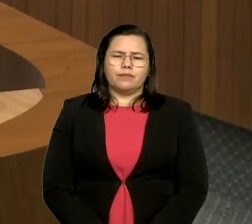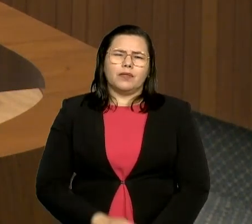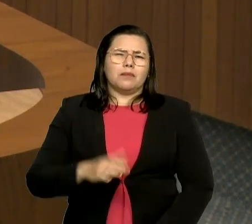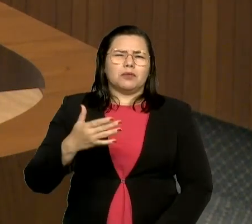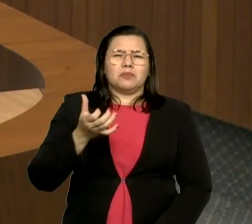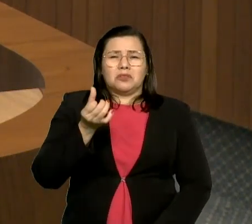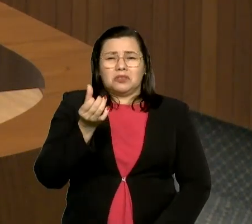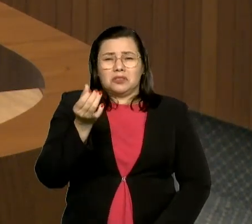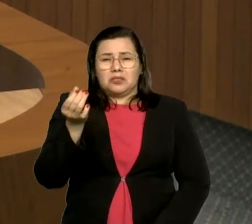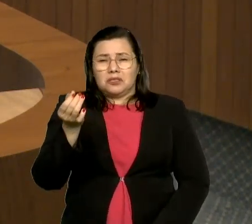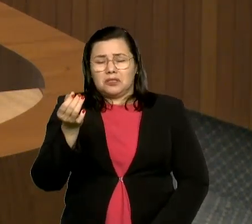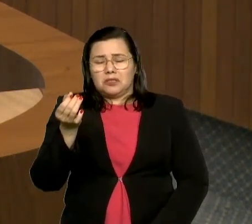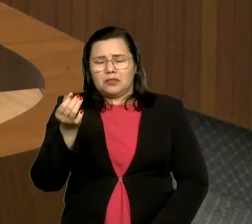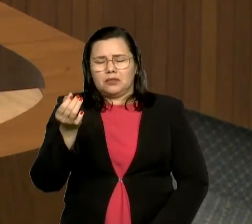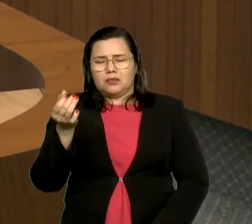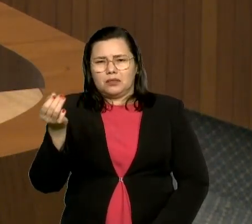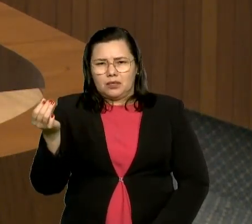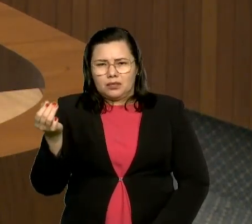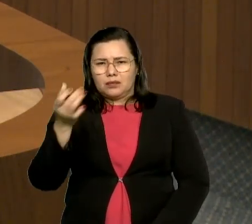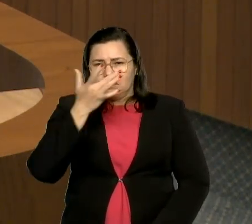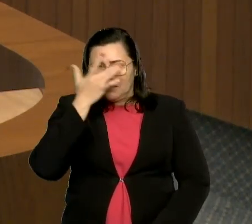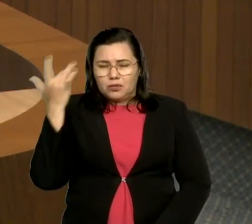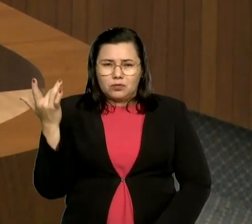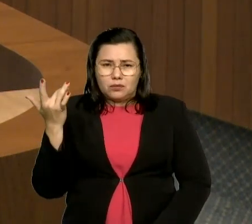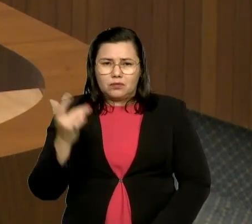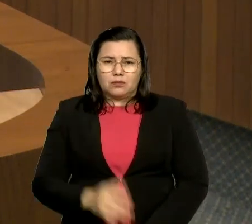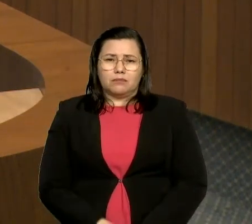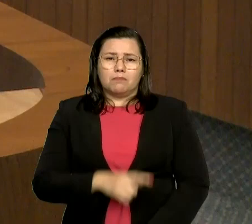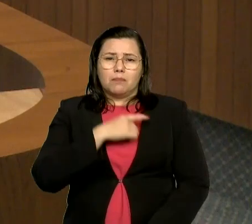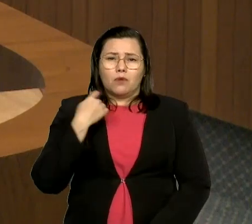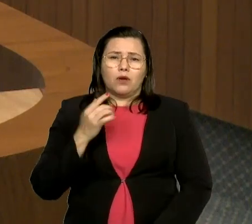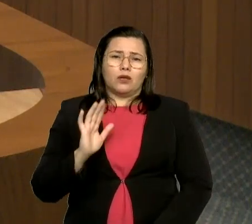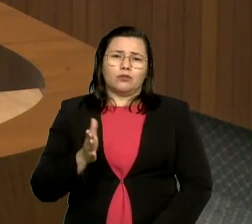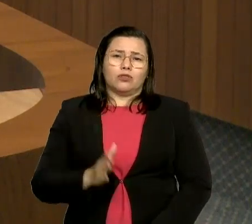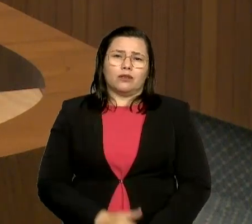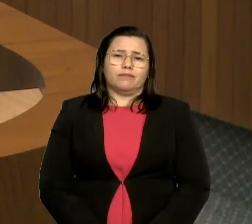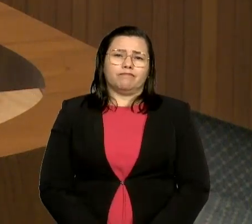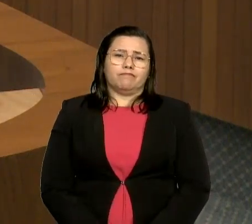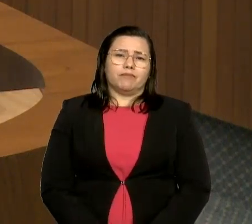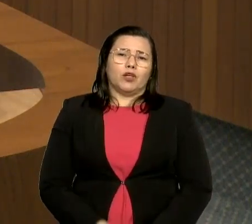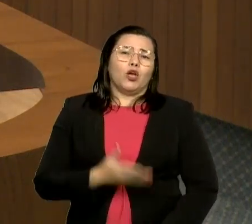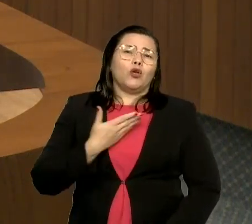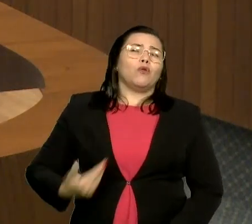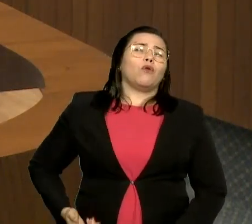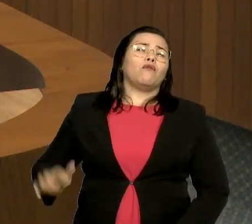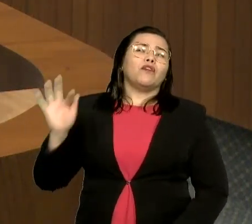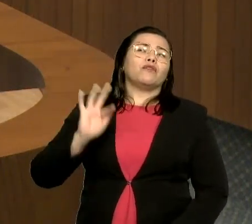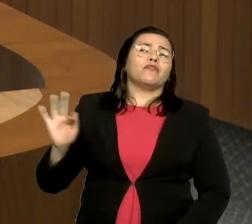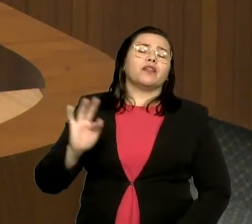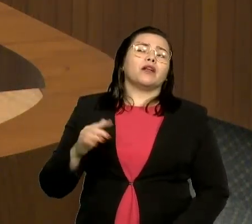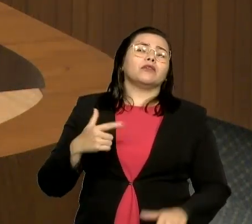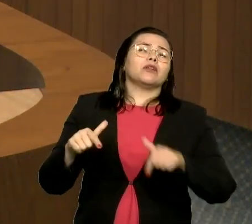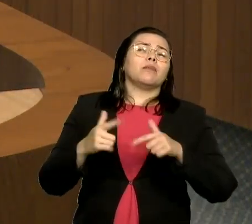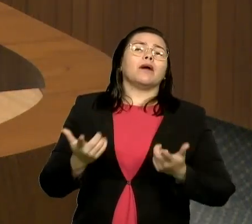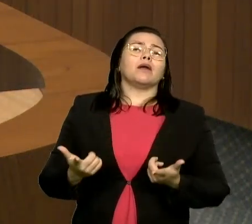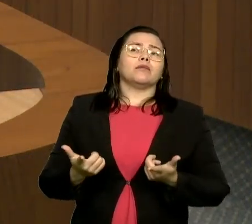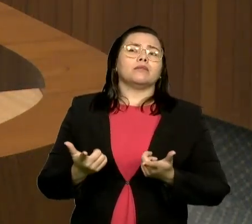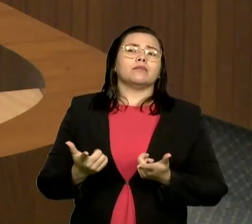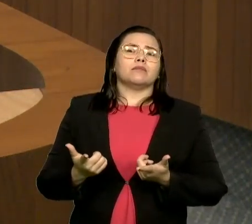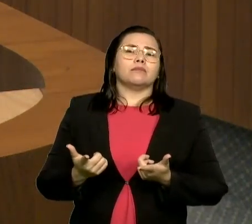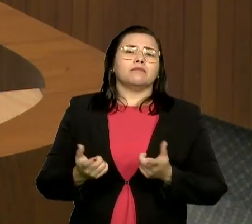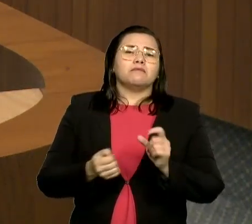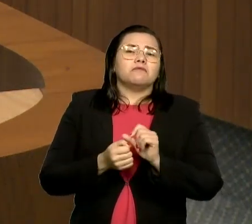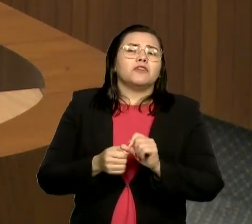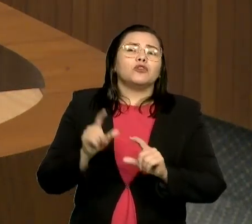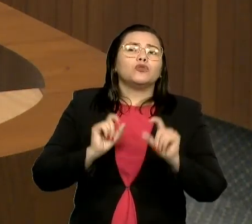E não tem ação governamental nenhuma. A esquerda é ótima para chamar de genocídio os inimigos.